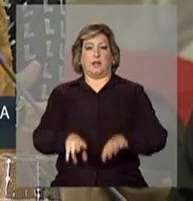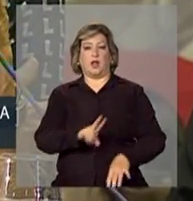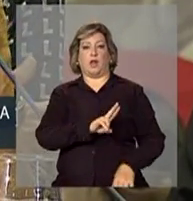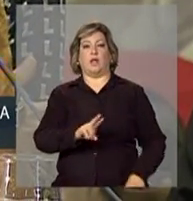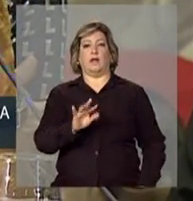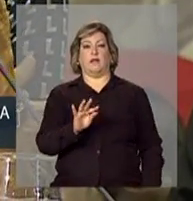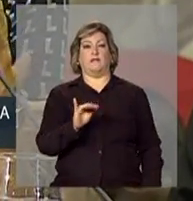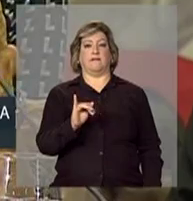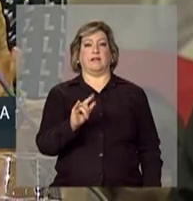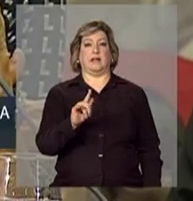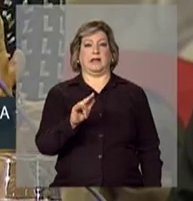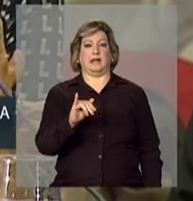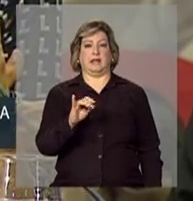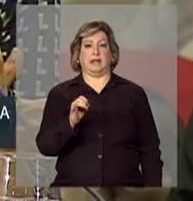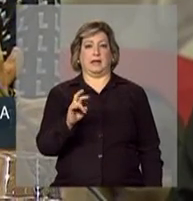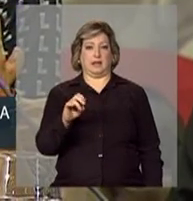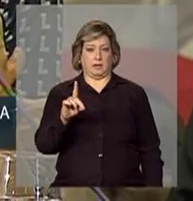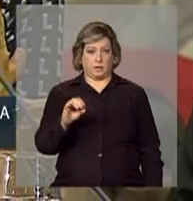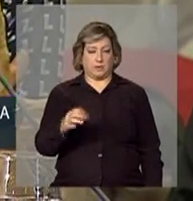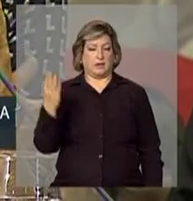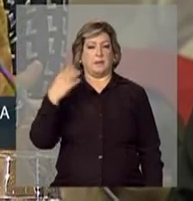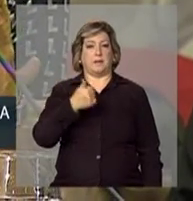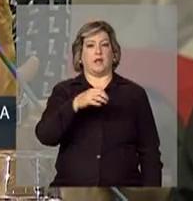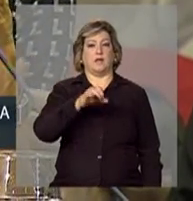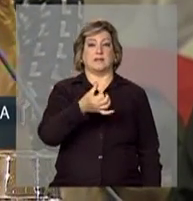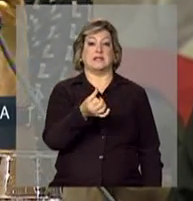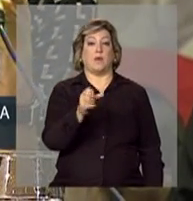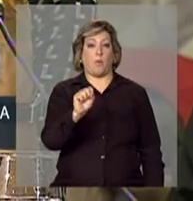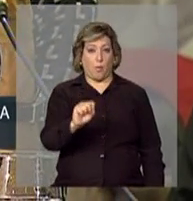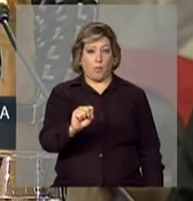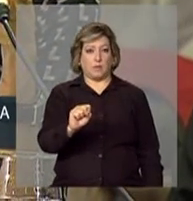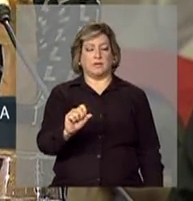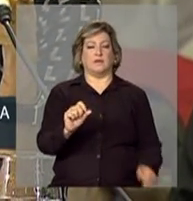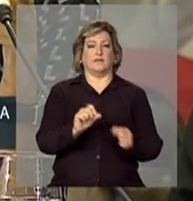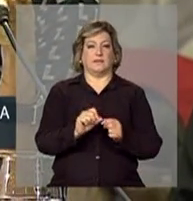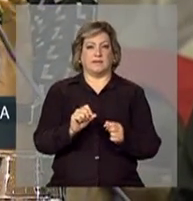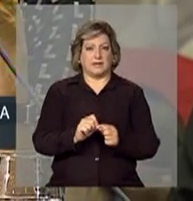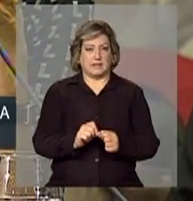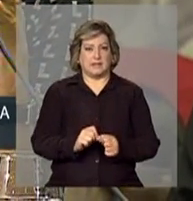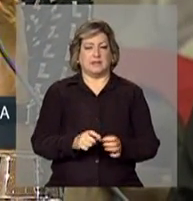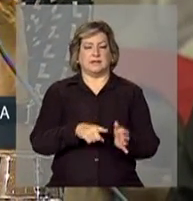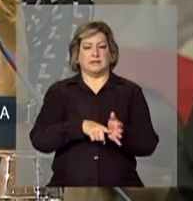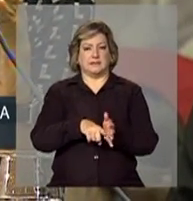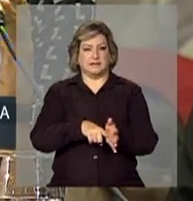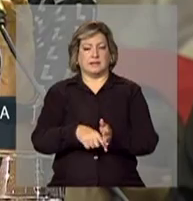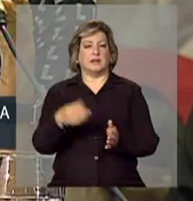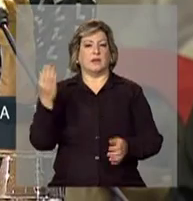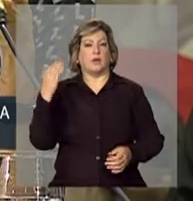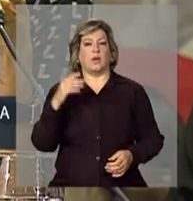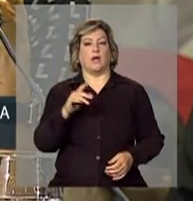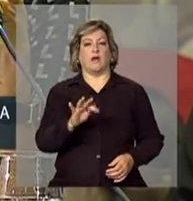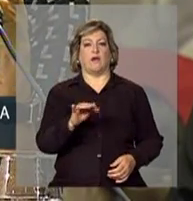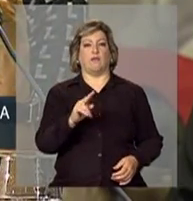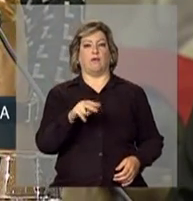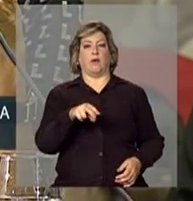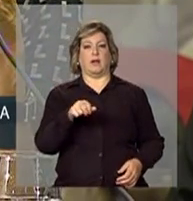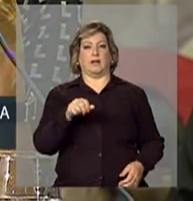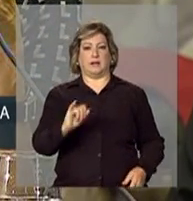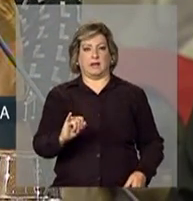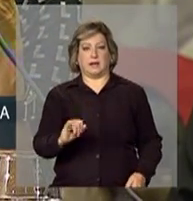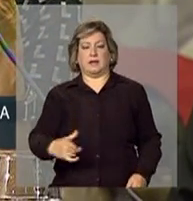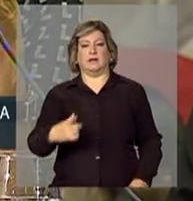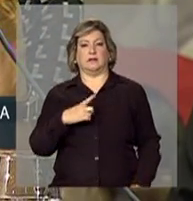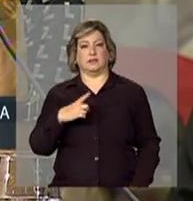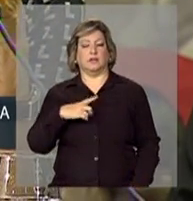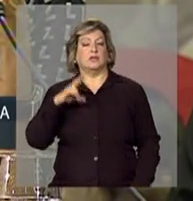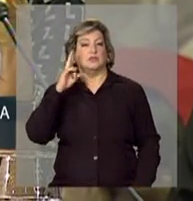de uma CPI feita em 68 para investigar. É quando a FUNAI toma o lugar do Serviço de Proteção